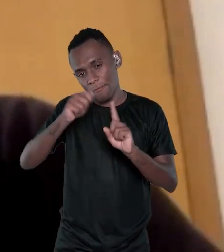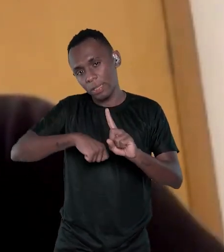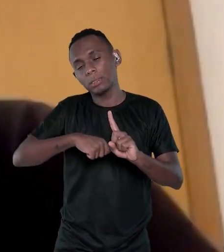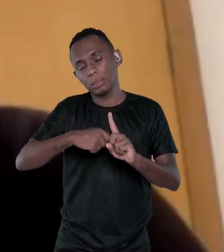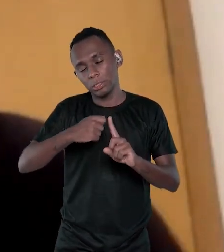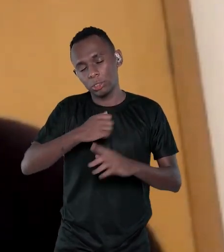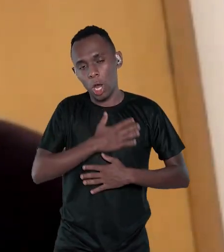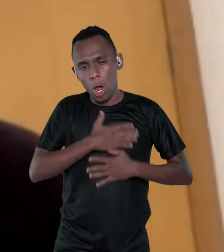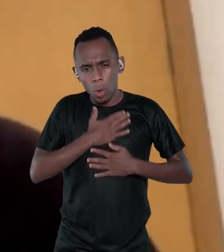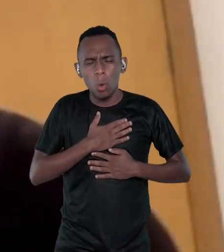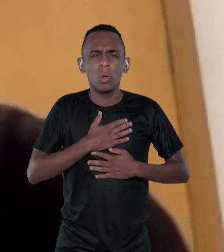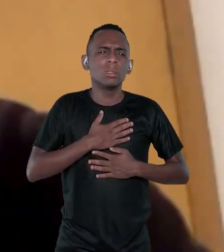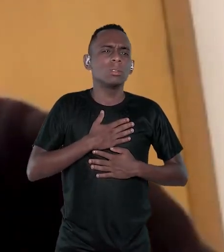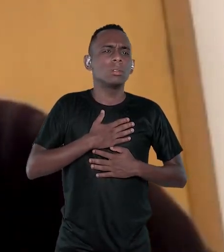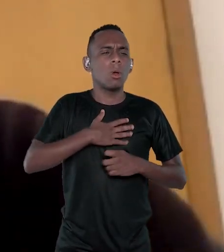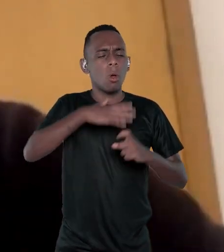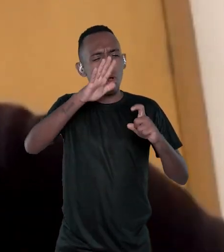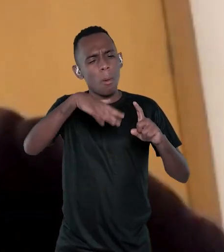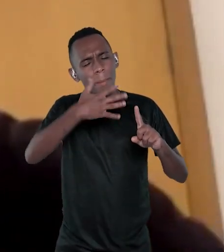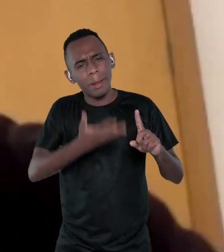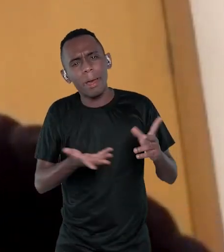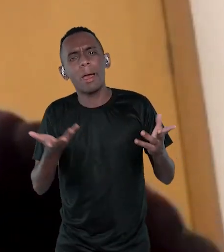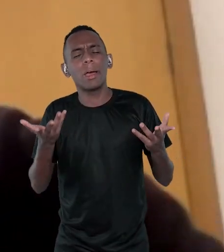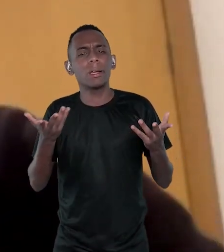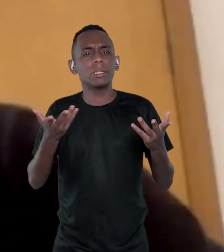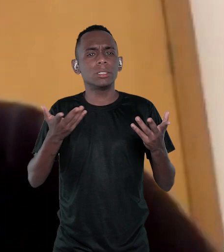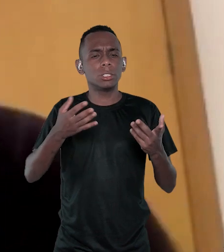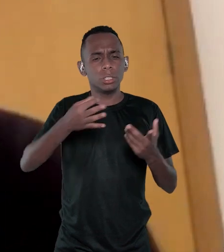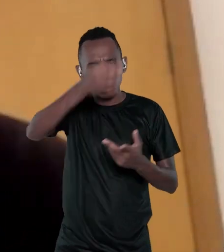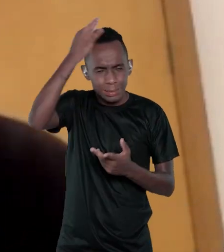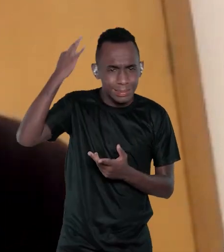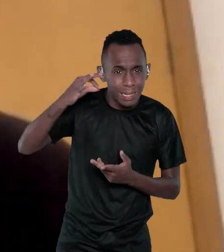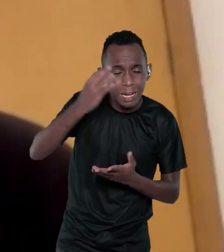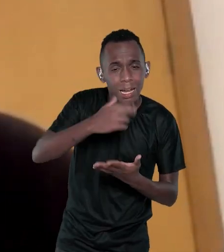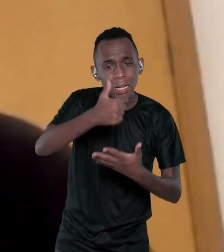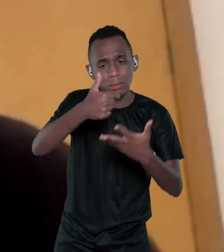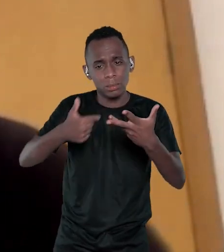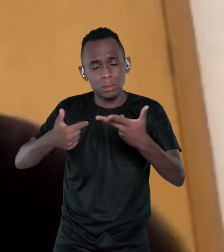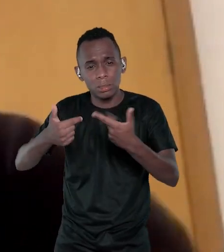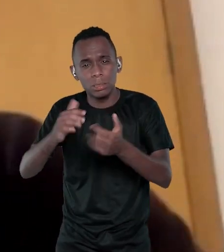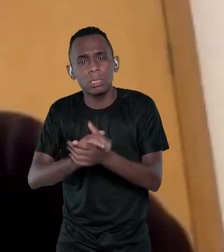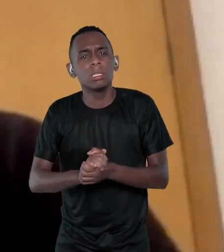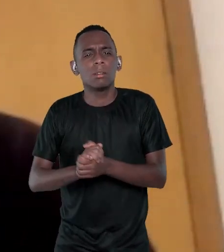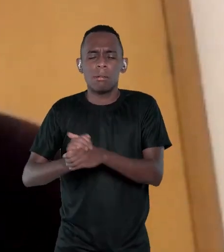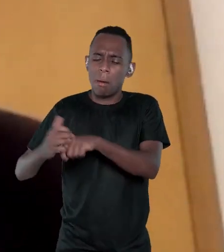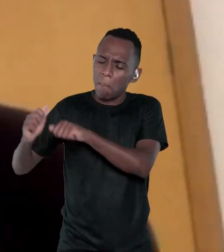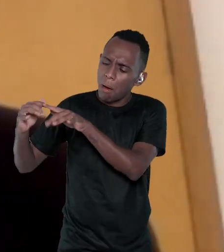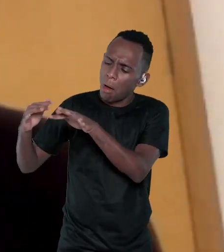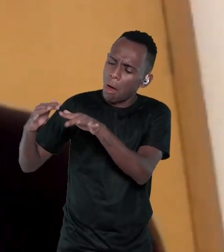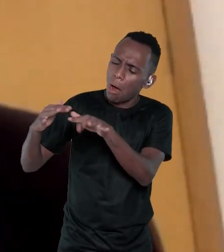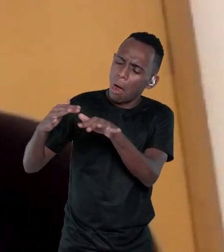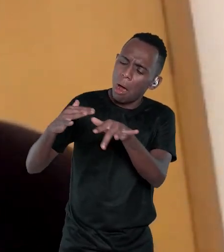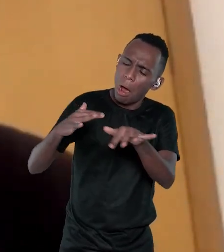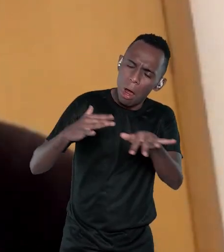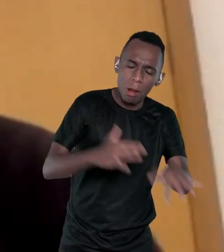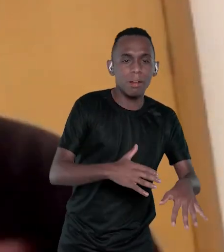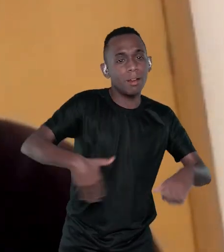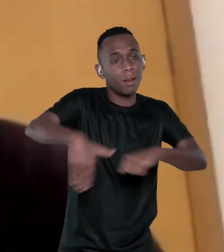as festas de agosto, que aí fazem homenagem a Nossa Senhora do Rosário, e eles desfilam pelas